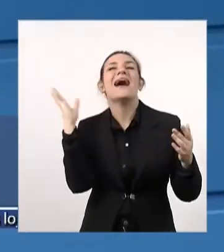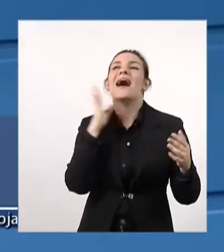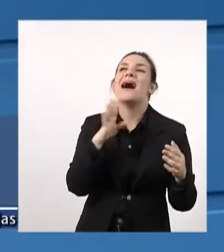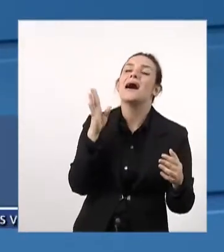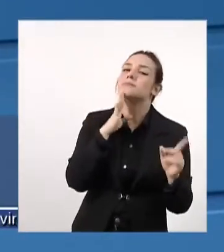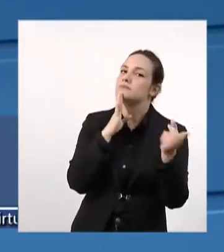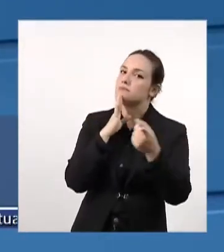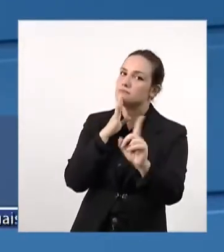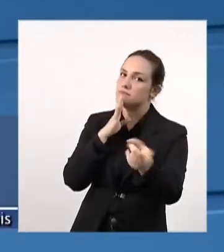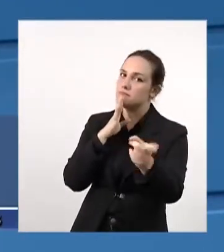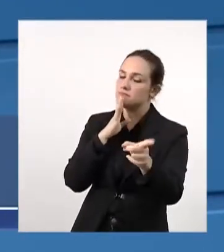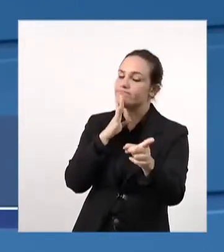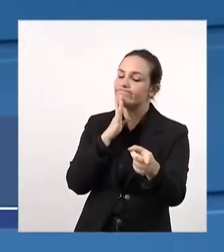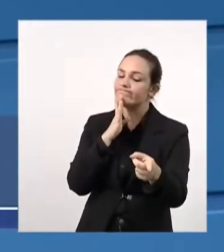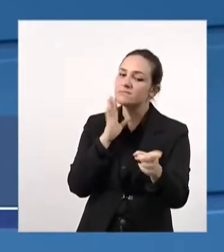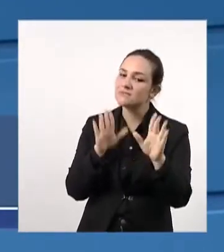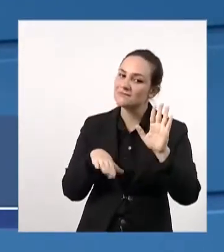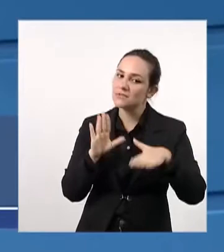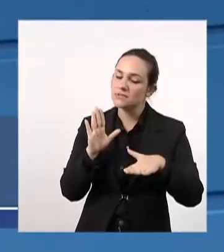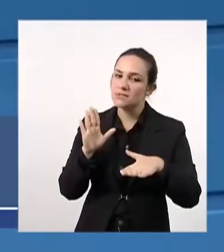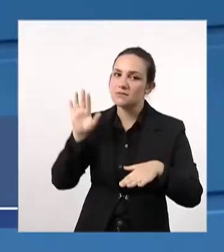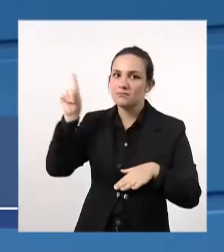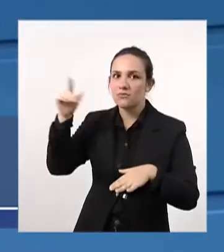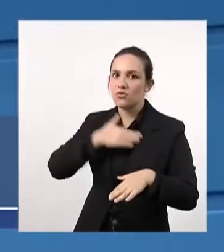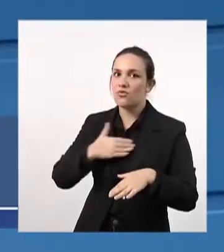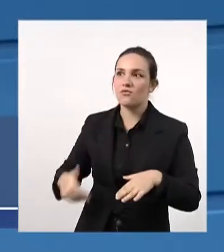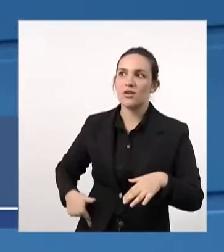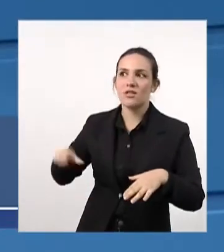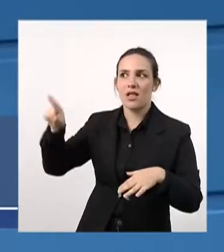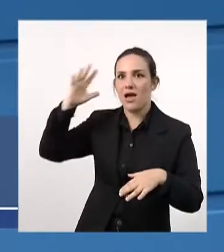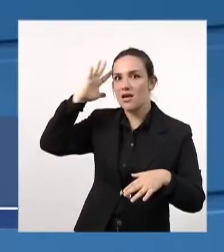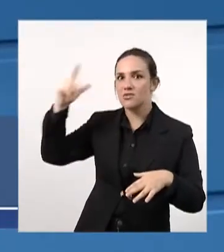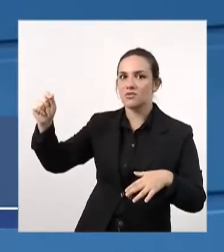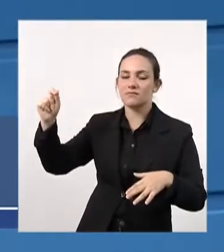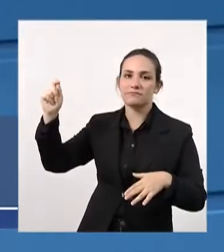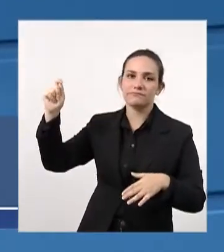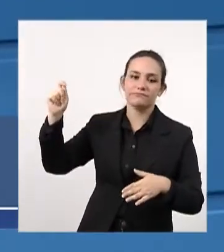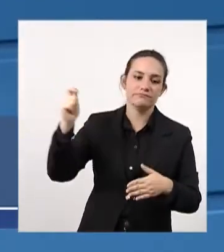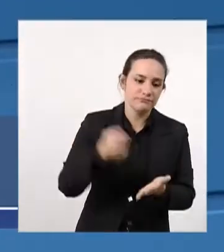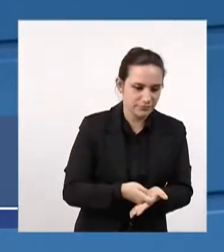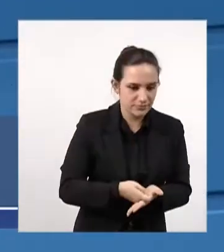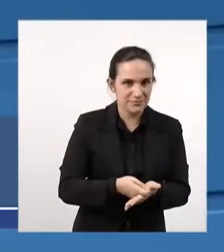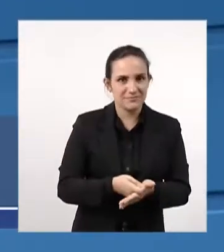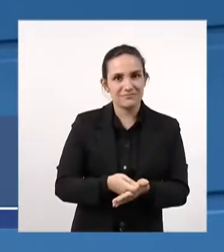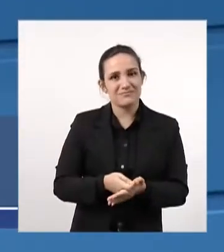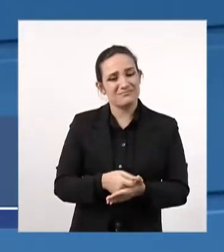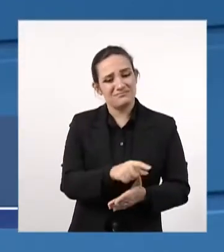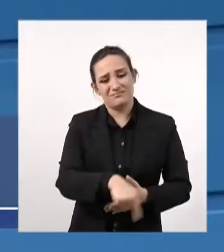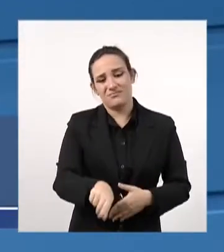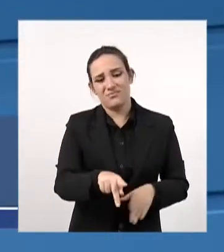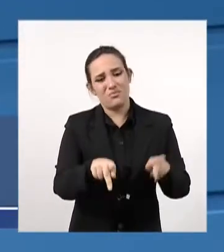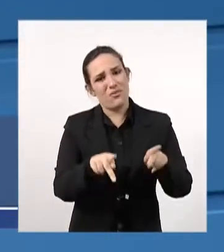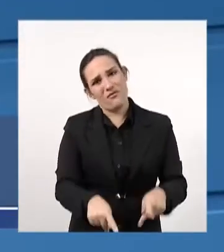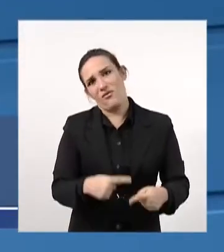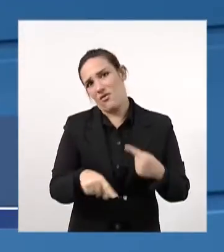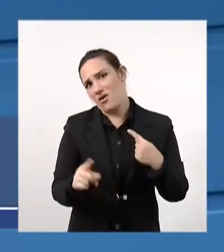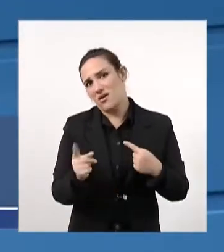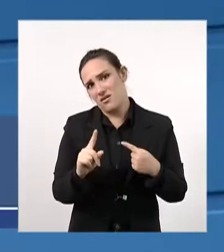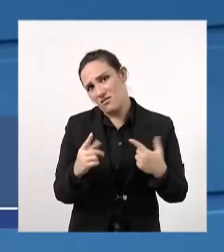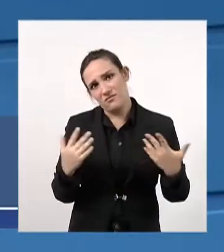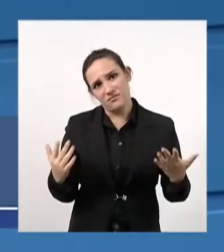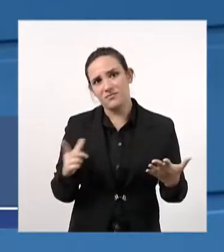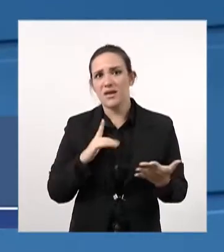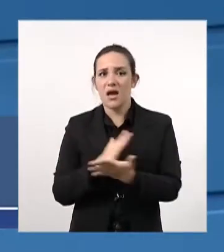porque muitas medidas do governo, elas às vezes são impopulares, né? Nós tivemos